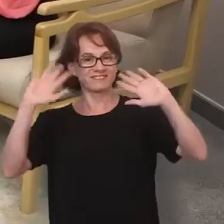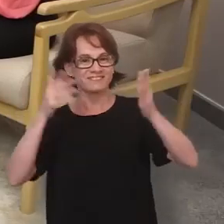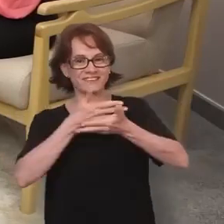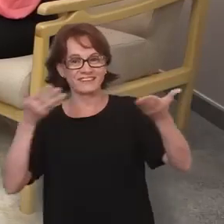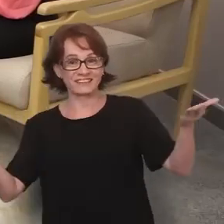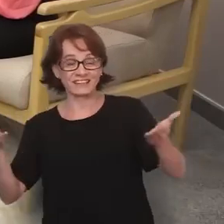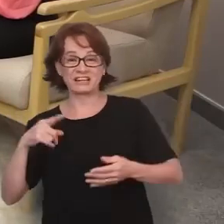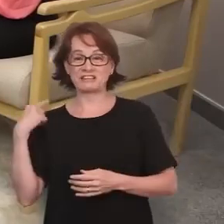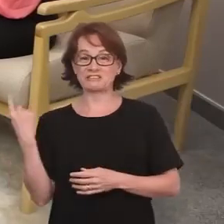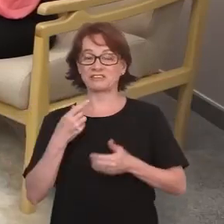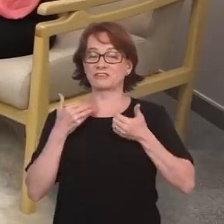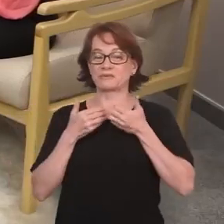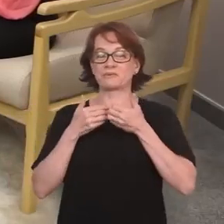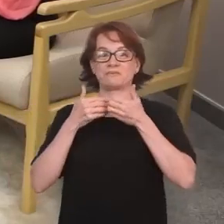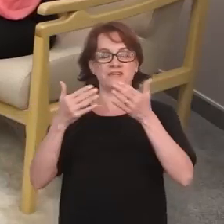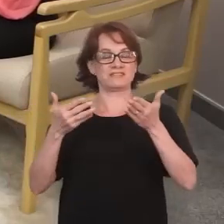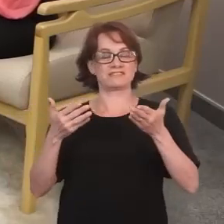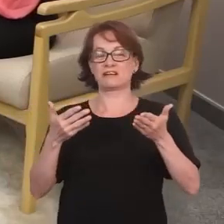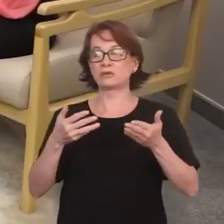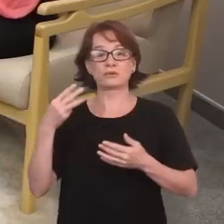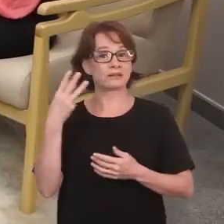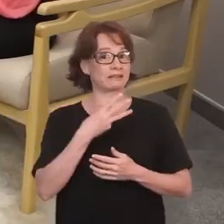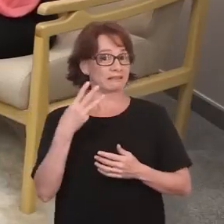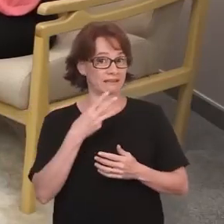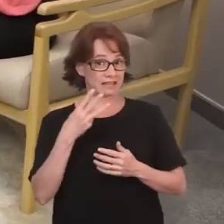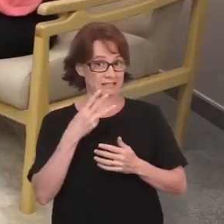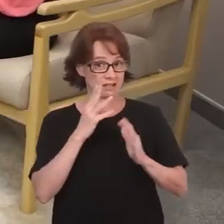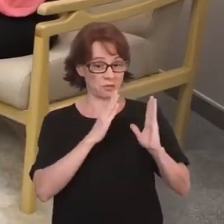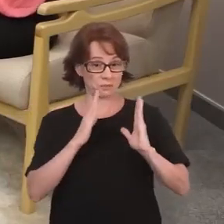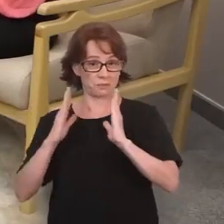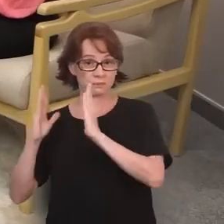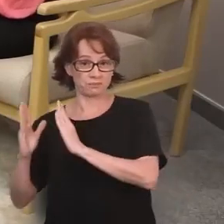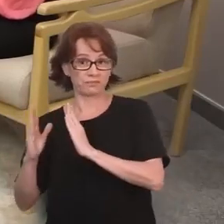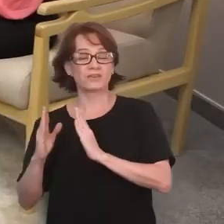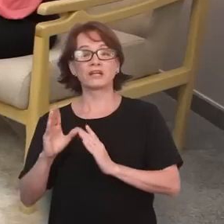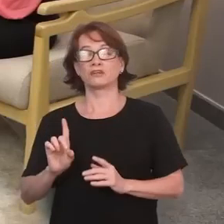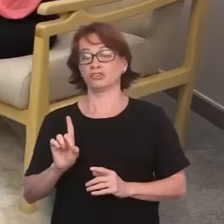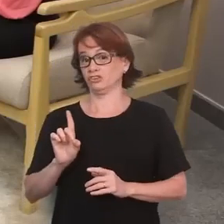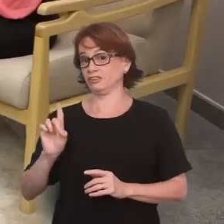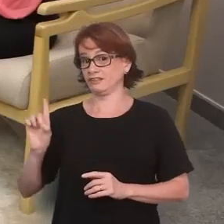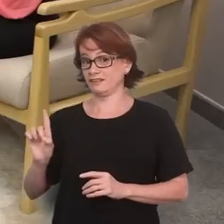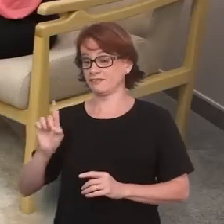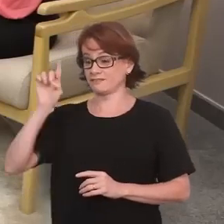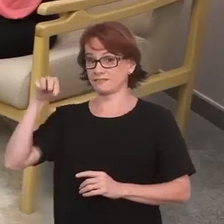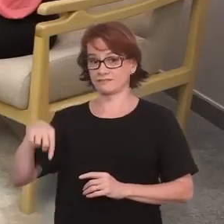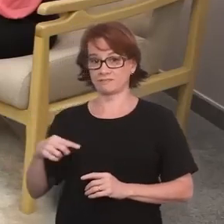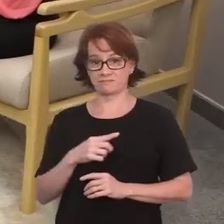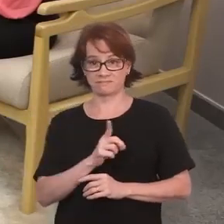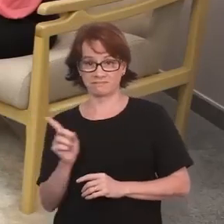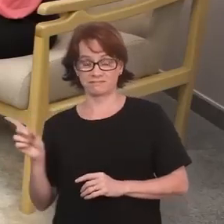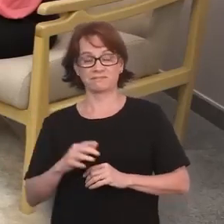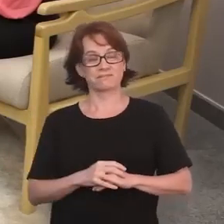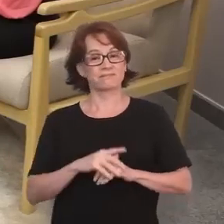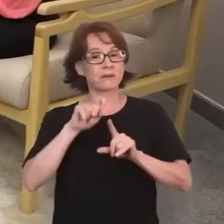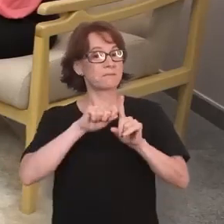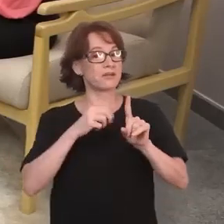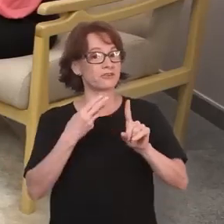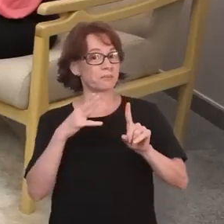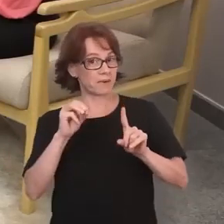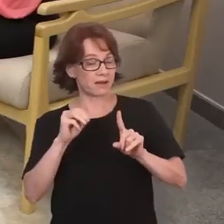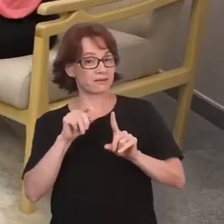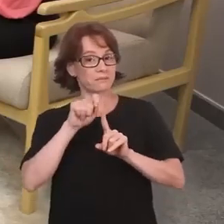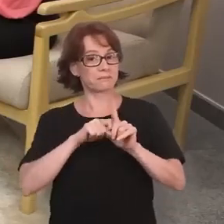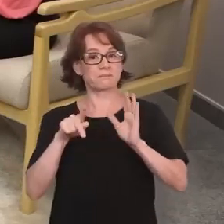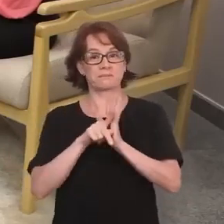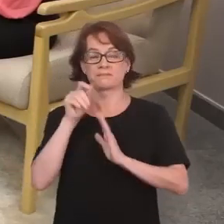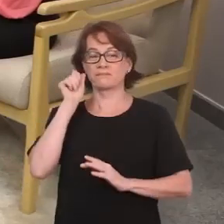Fala galera, nós estamos iniciando o terceiro episódio de A Direita em Todas as Direções. É mês de março, mês da